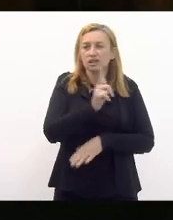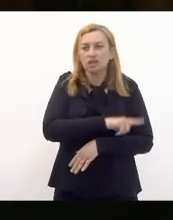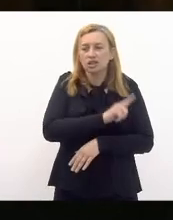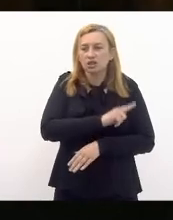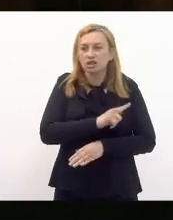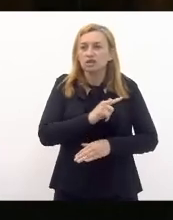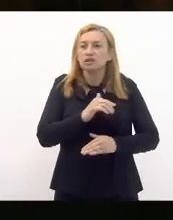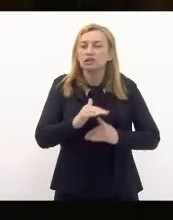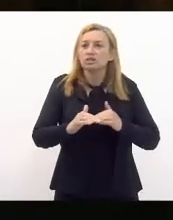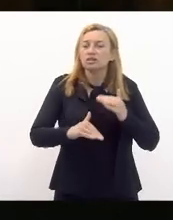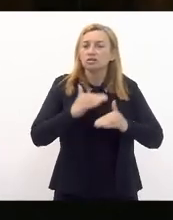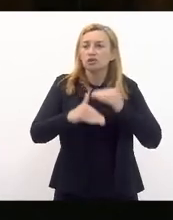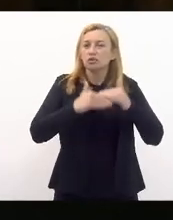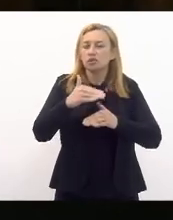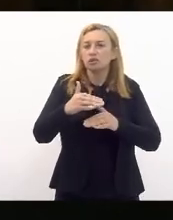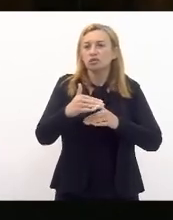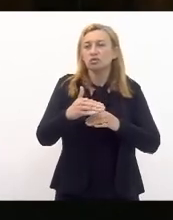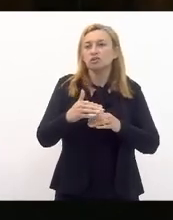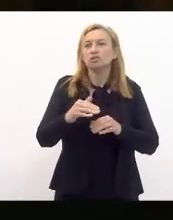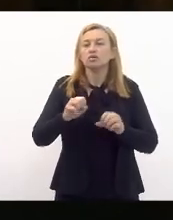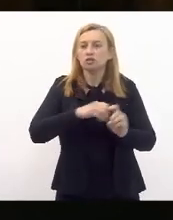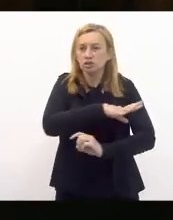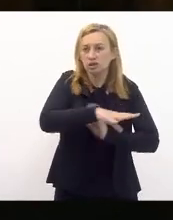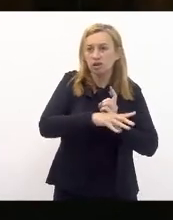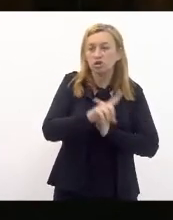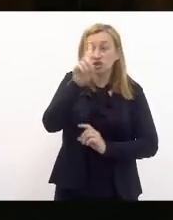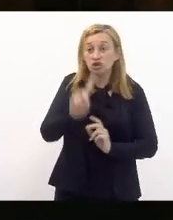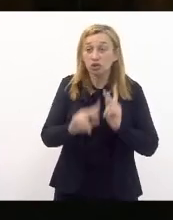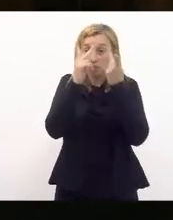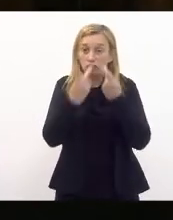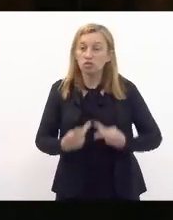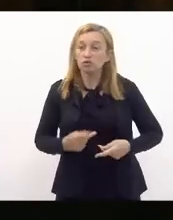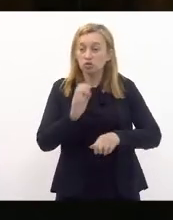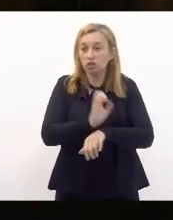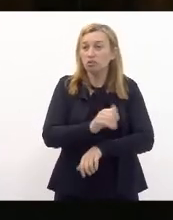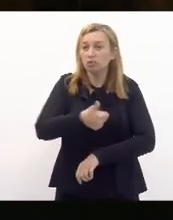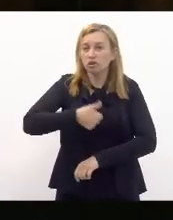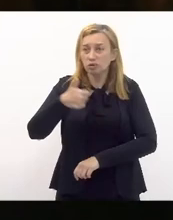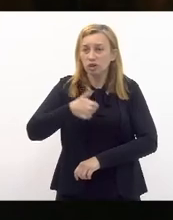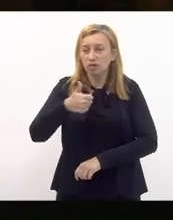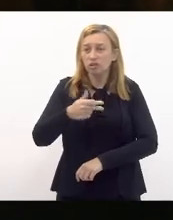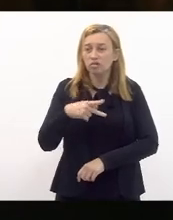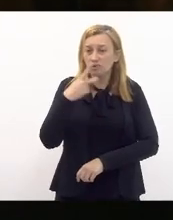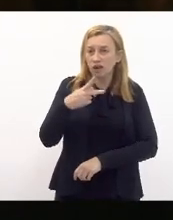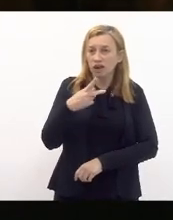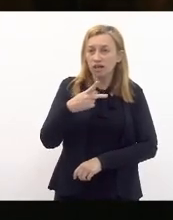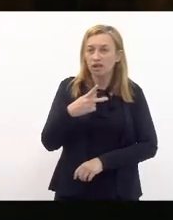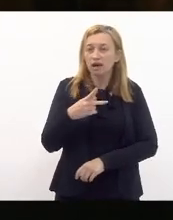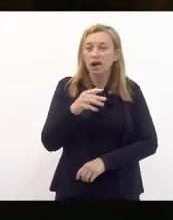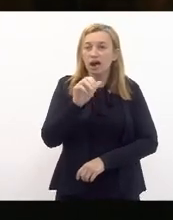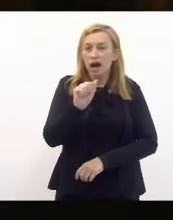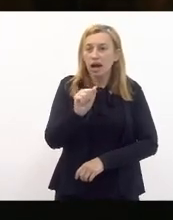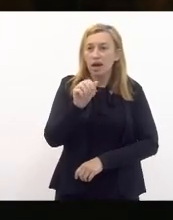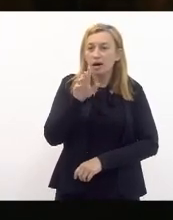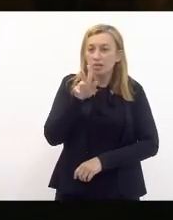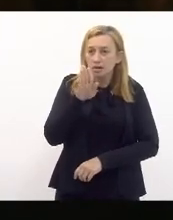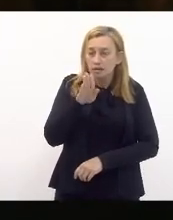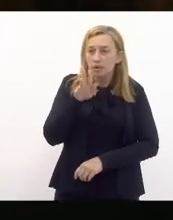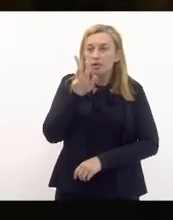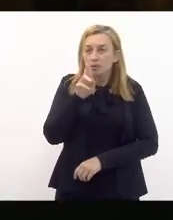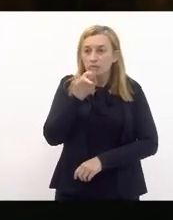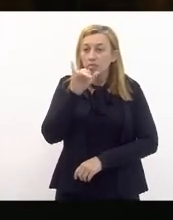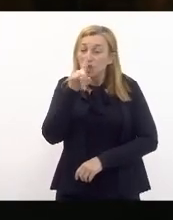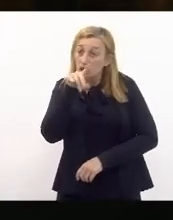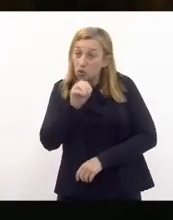Desenvolvimento Social e direitos humanos do Estado o primeiro falar dos abrigos sem entrar ainda